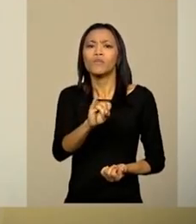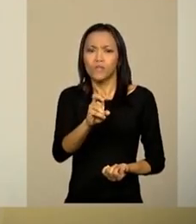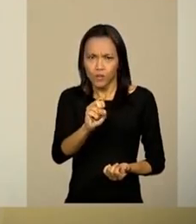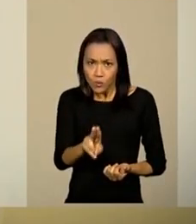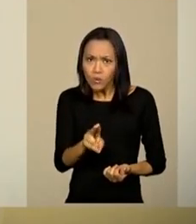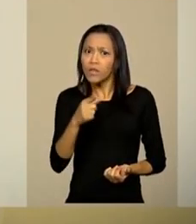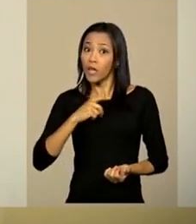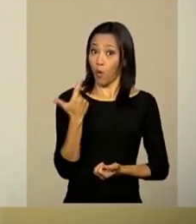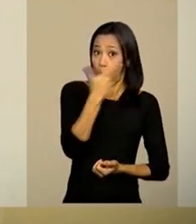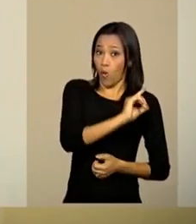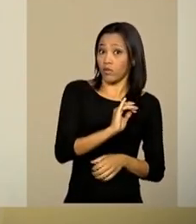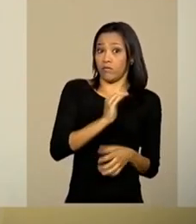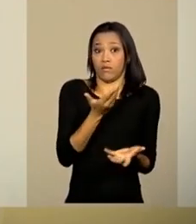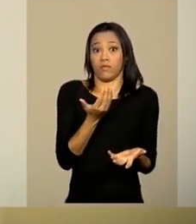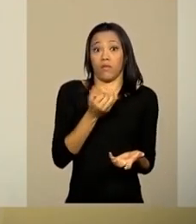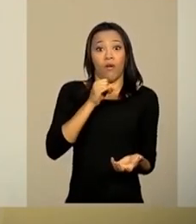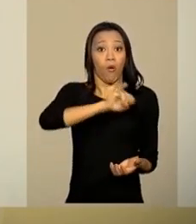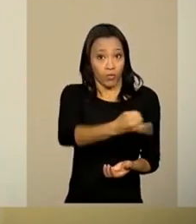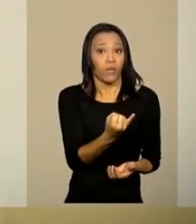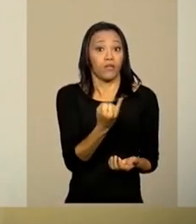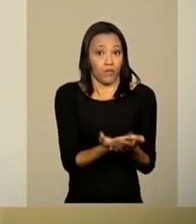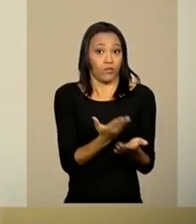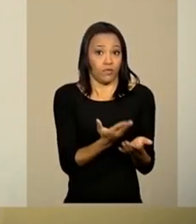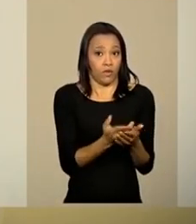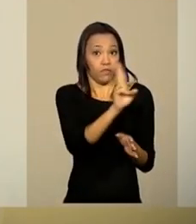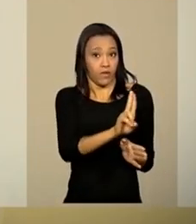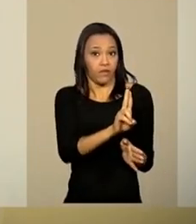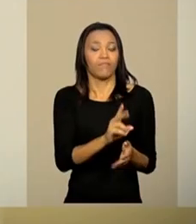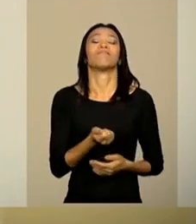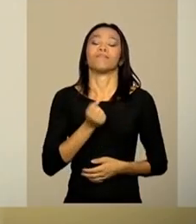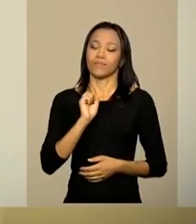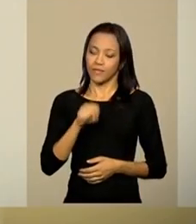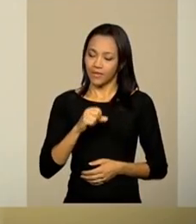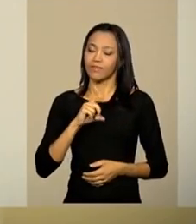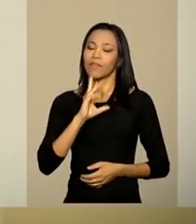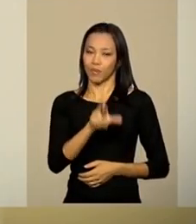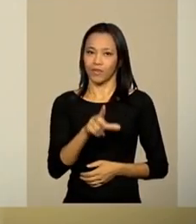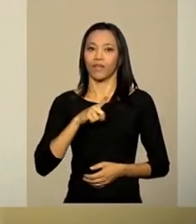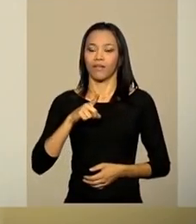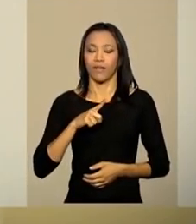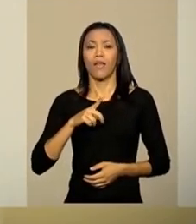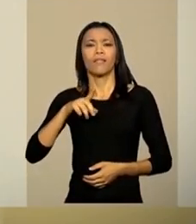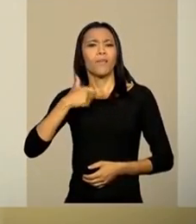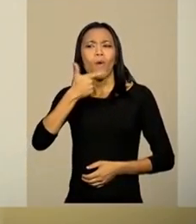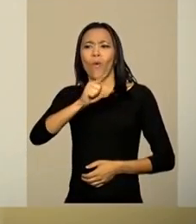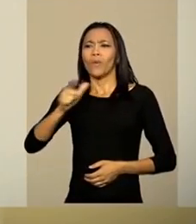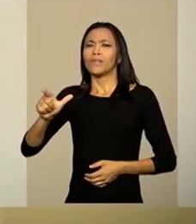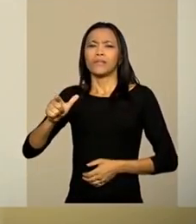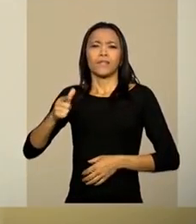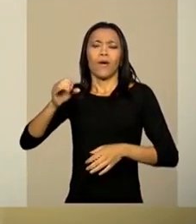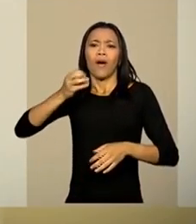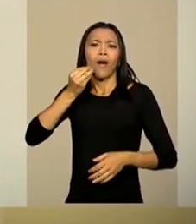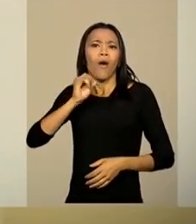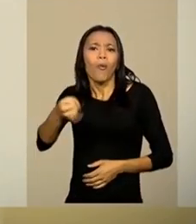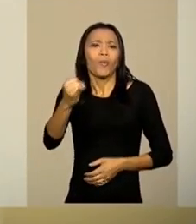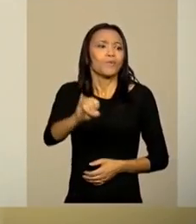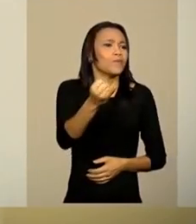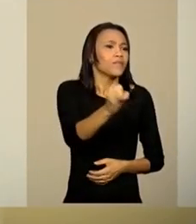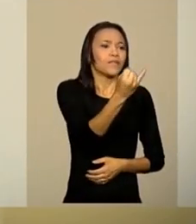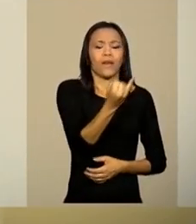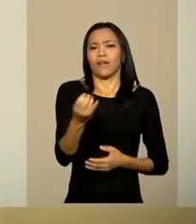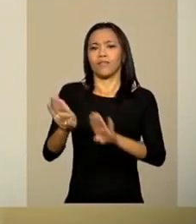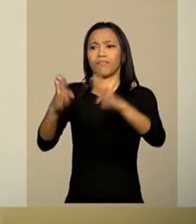eles têm outras chances de fazer um curso superior? Tem sim, Max. Nós temos hoje muitas portas de entrada para facilitar